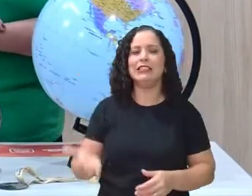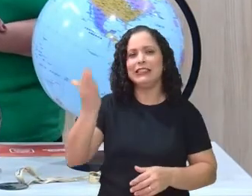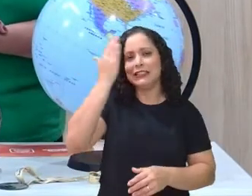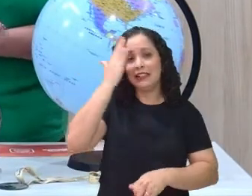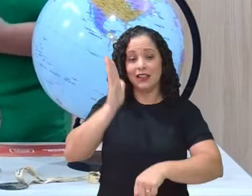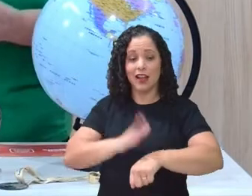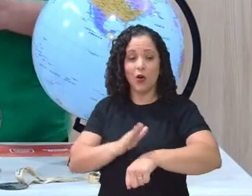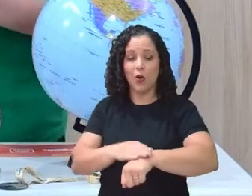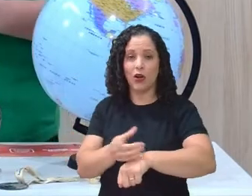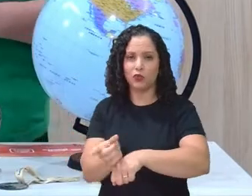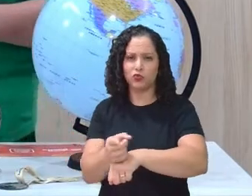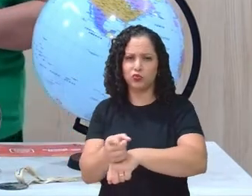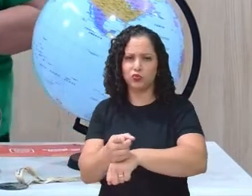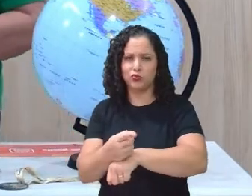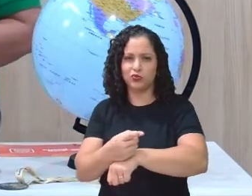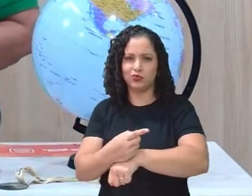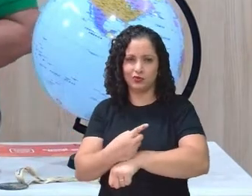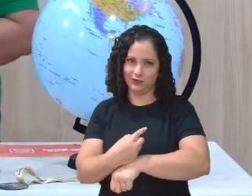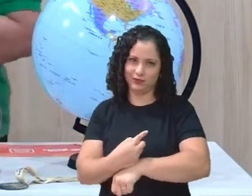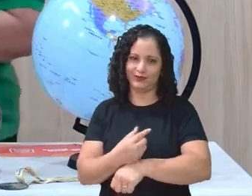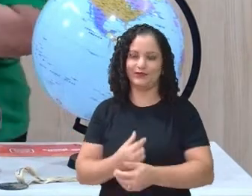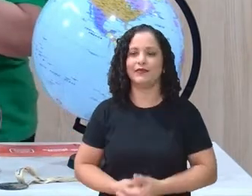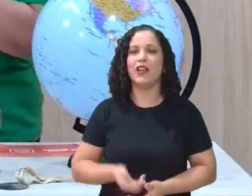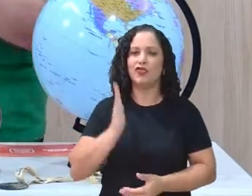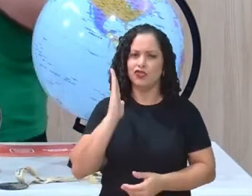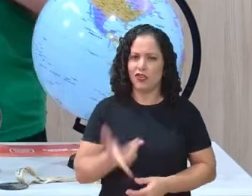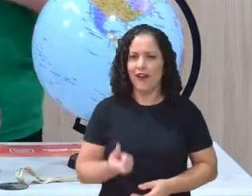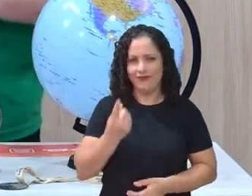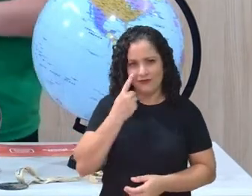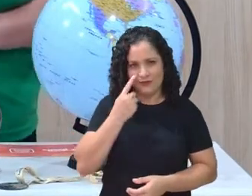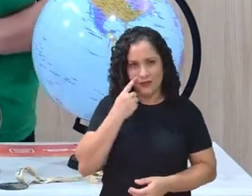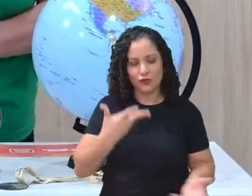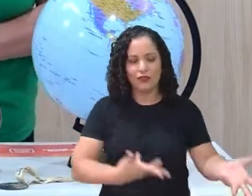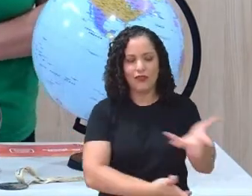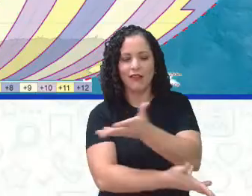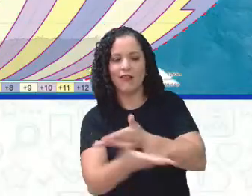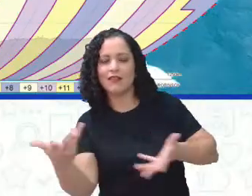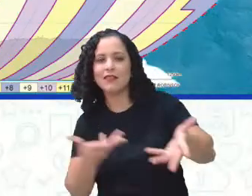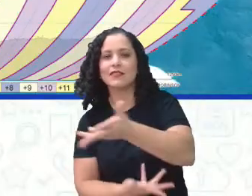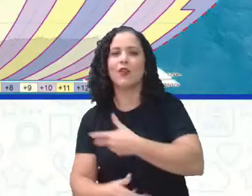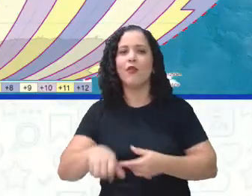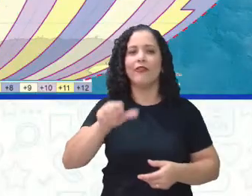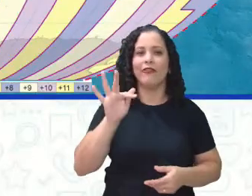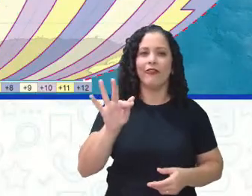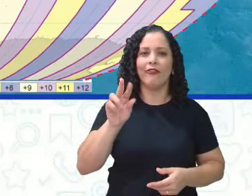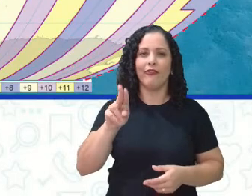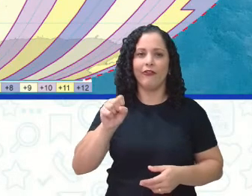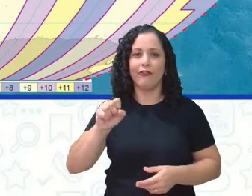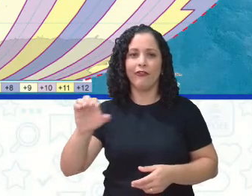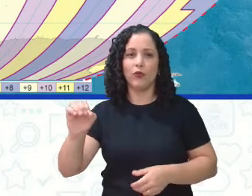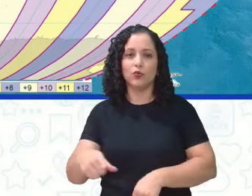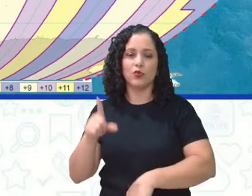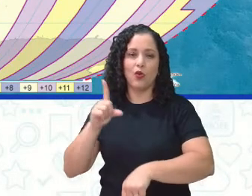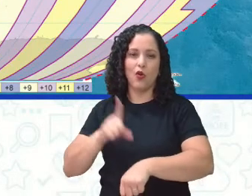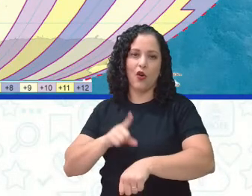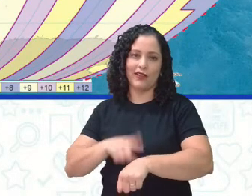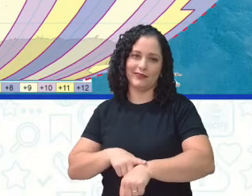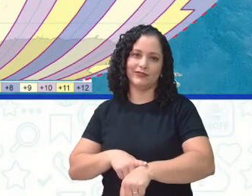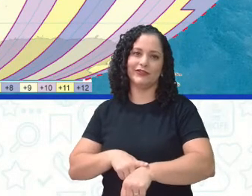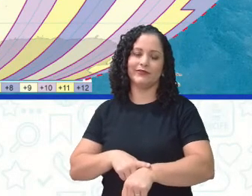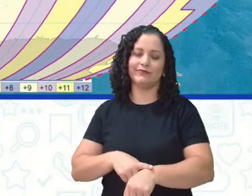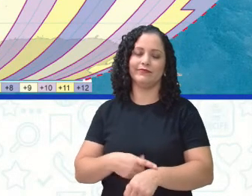hora. Todos nós aqui já vimos alguma coisa relacionada à questão de fuso horário. Às vezes, né, quando